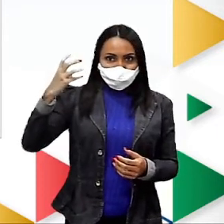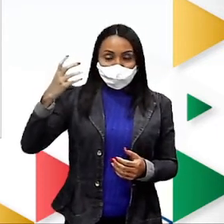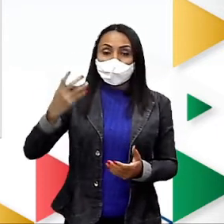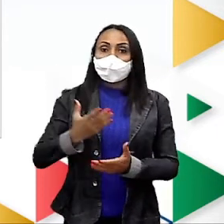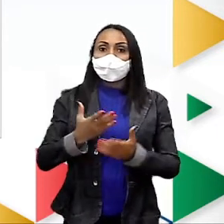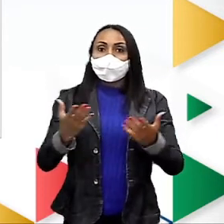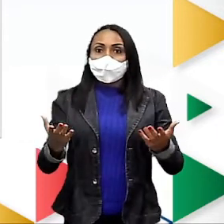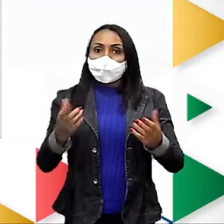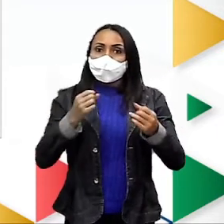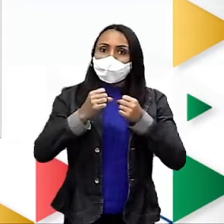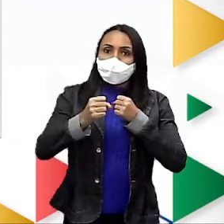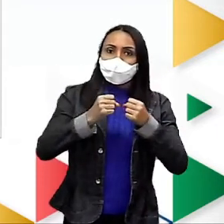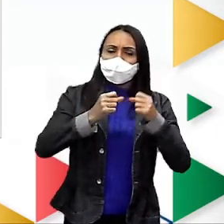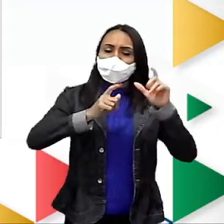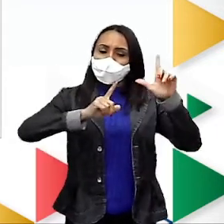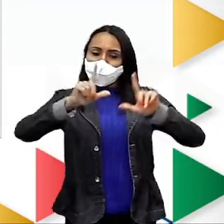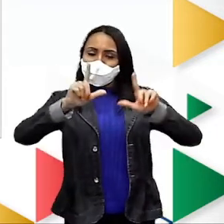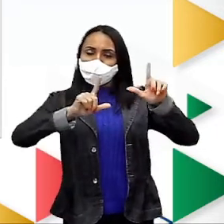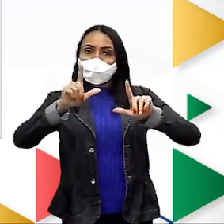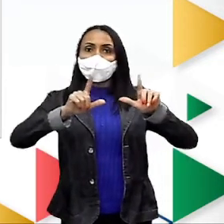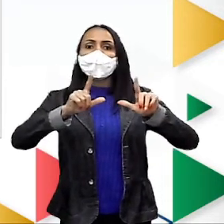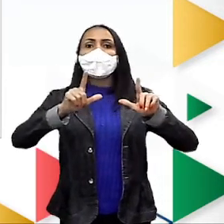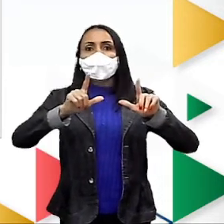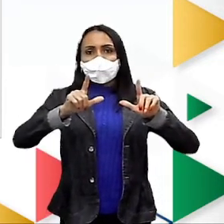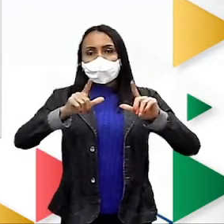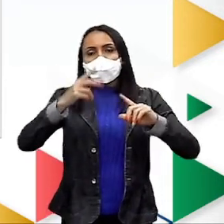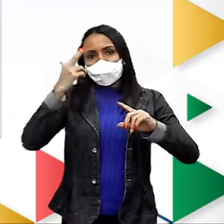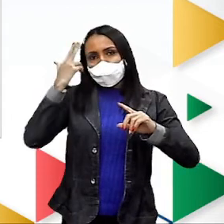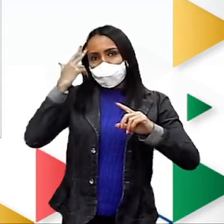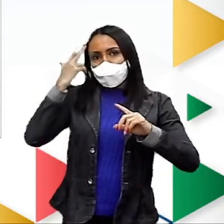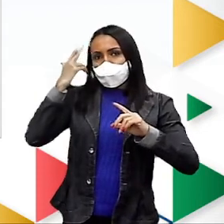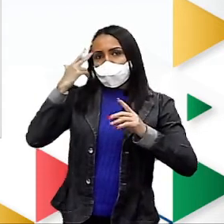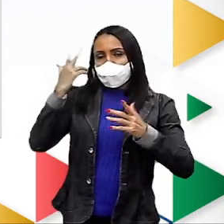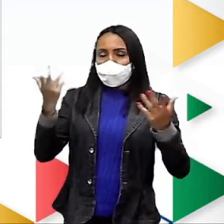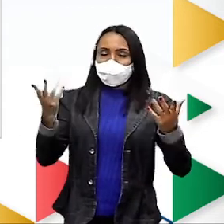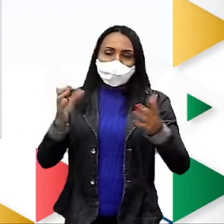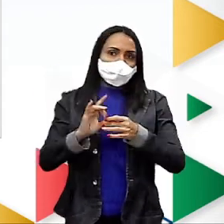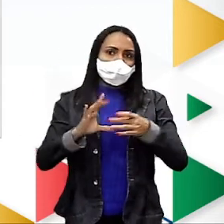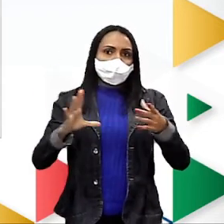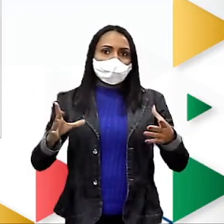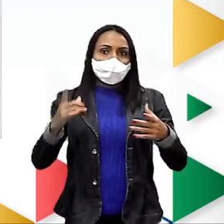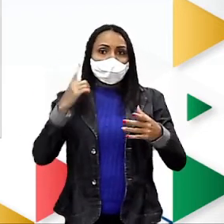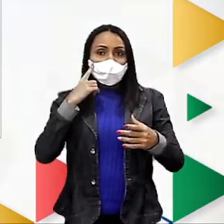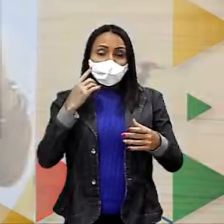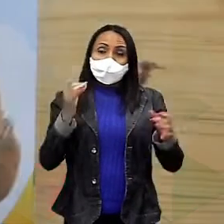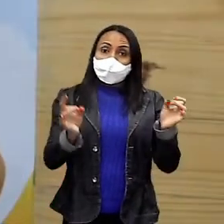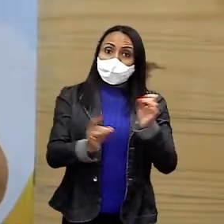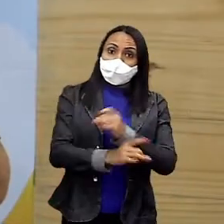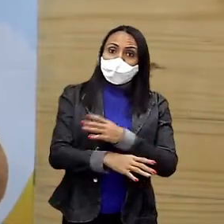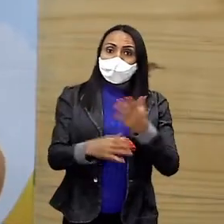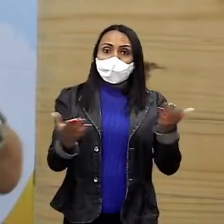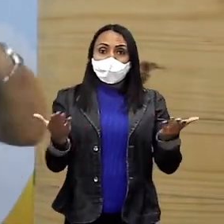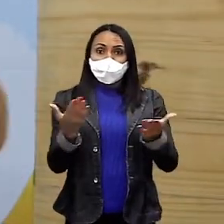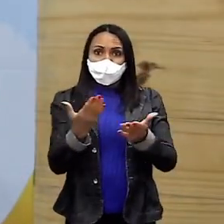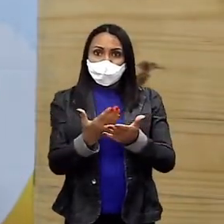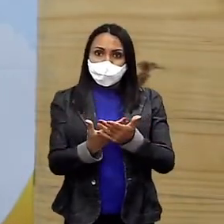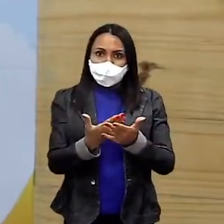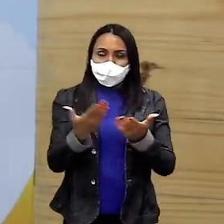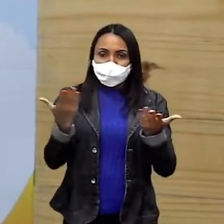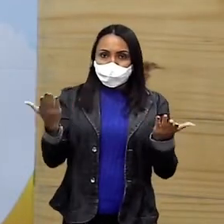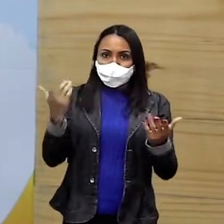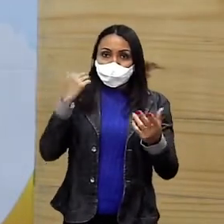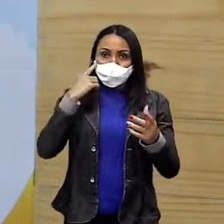a entrevista televisiva, que em geral é mais espontânea. Mas agora, fechando aqui, olhando para mim, nós